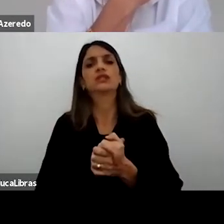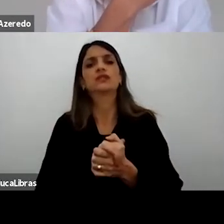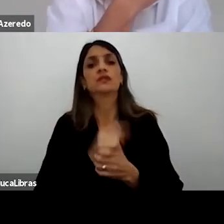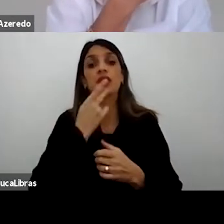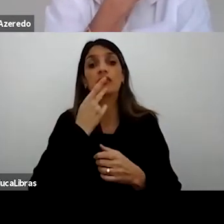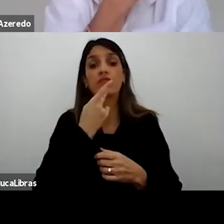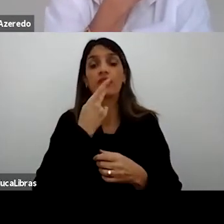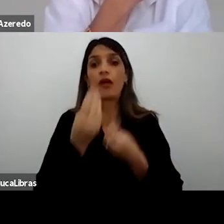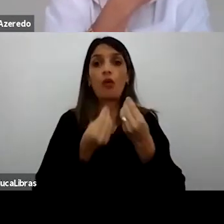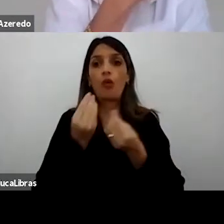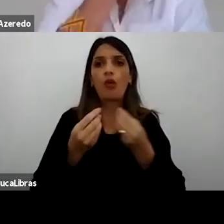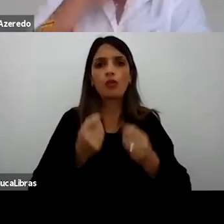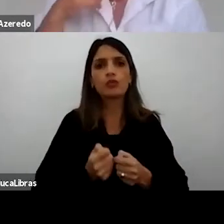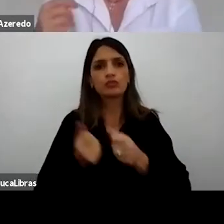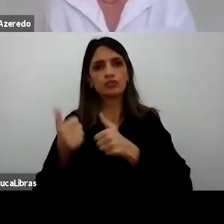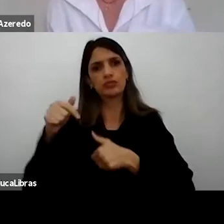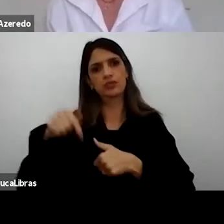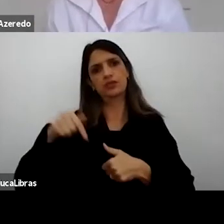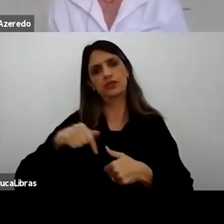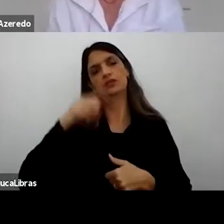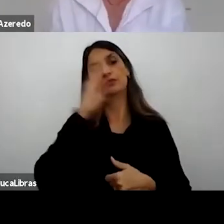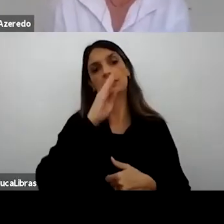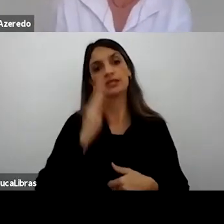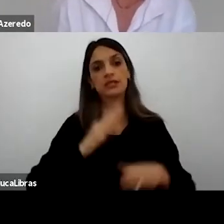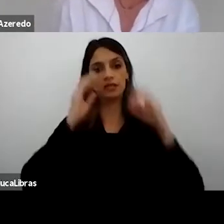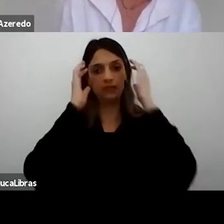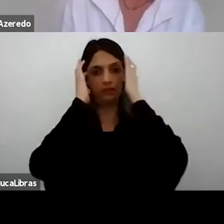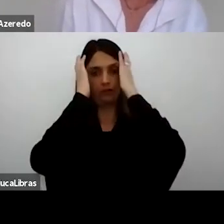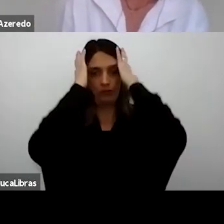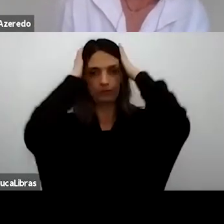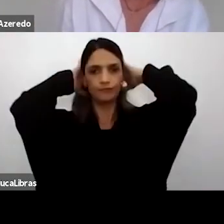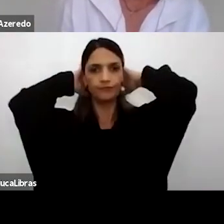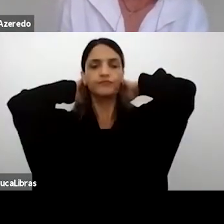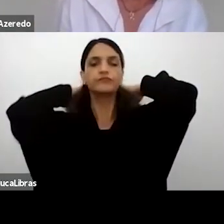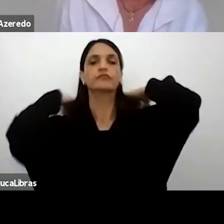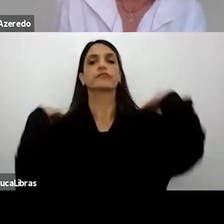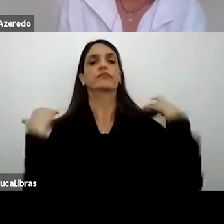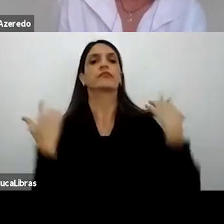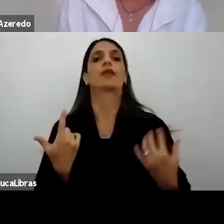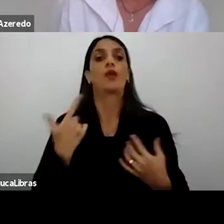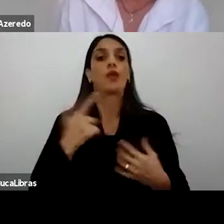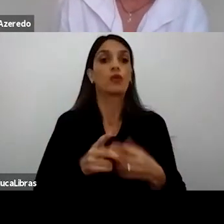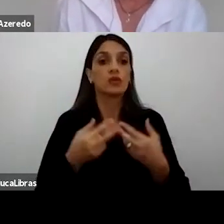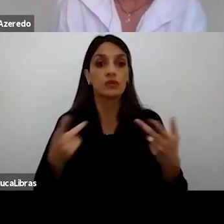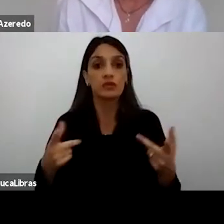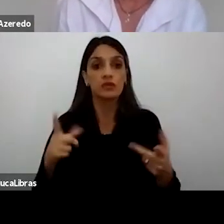Brasil, né? Tem uma outra parte do documento que é uma